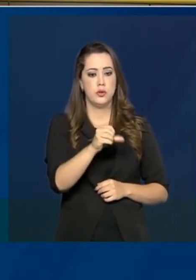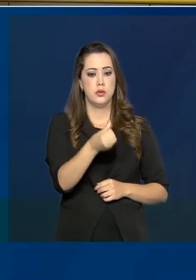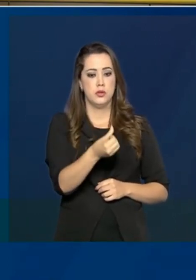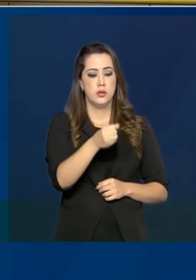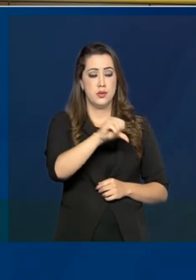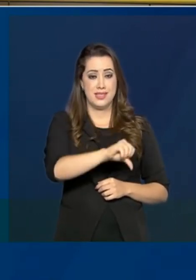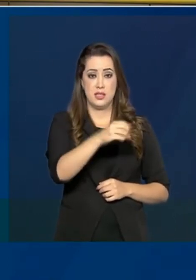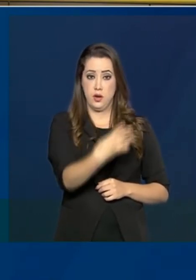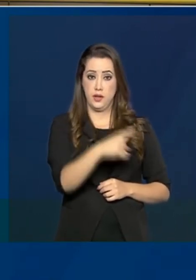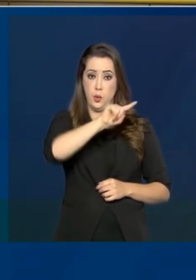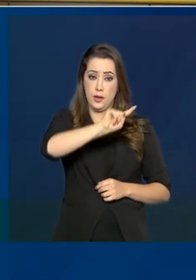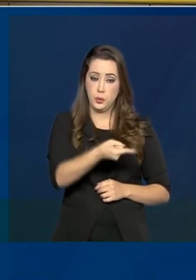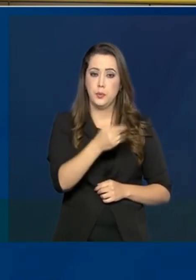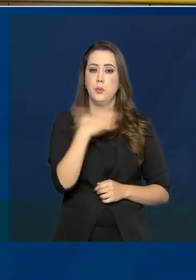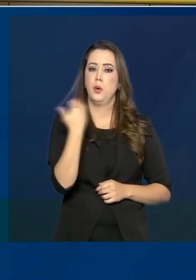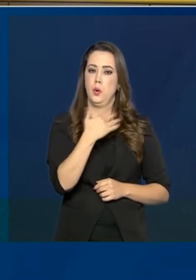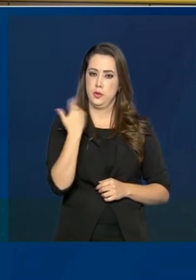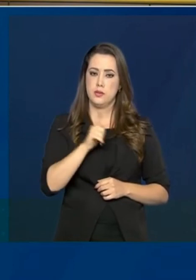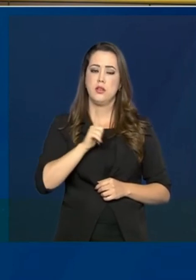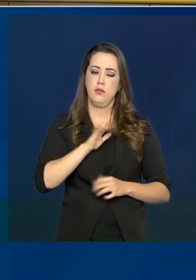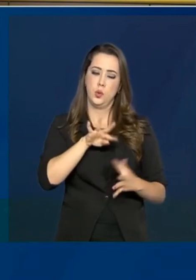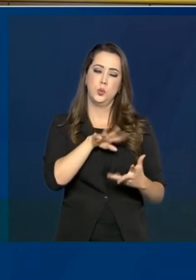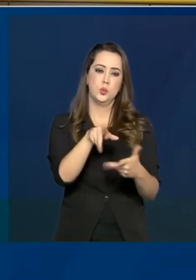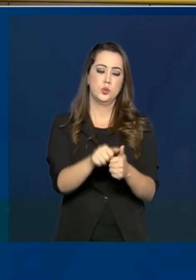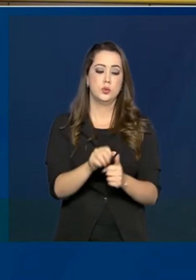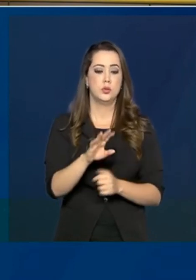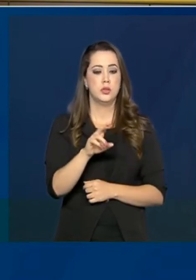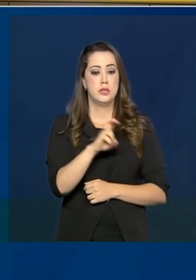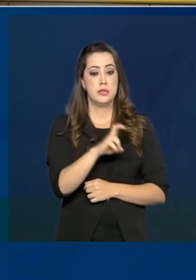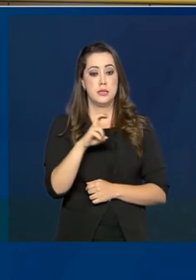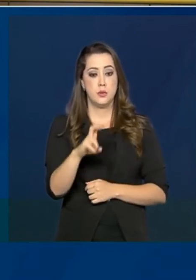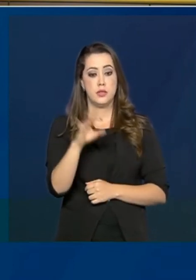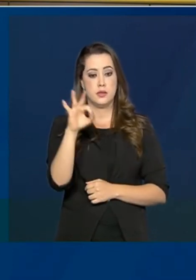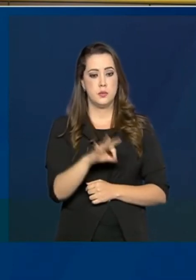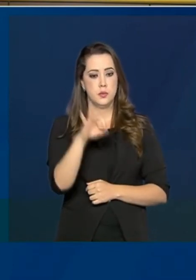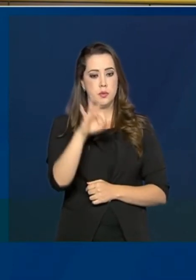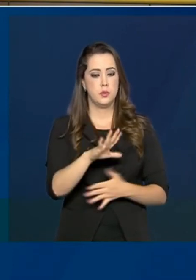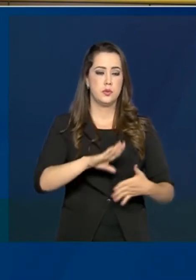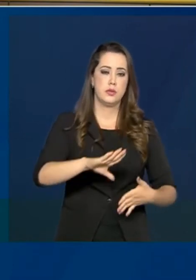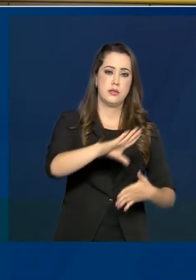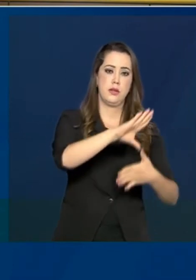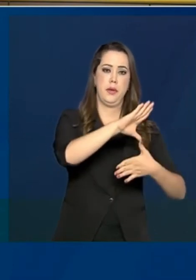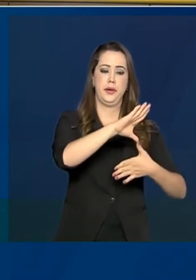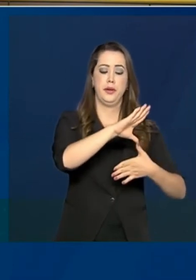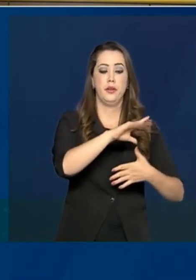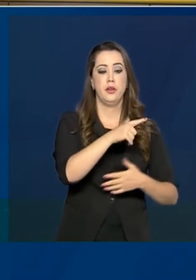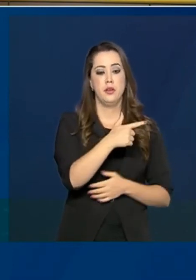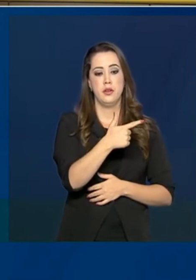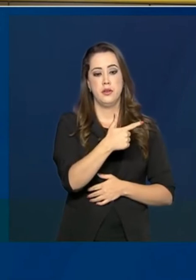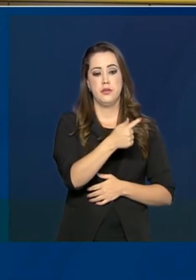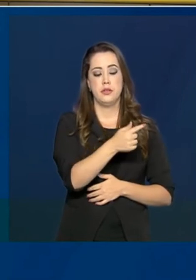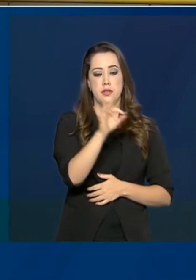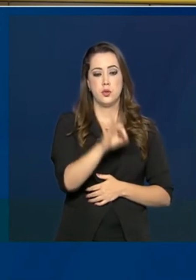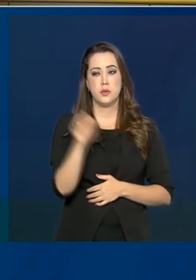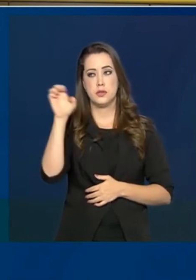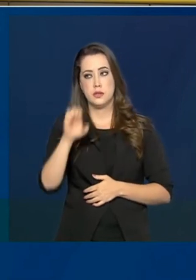894.241 óbitos foram confirmados no mundo, sendo 55% nas regiões das Américas, 27% na